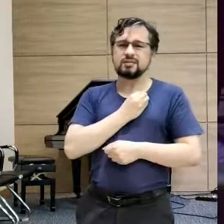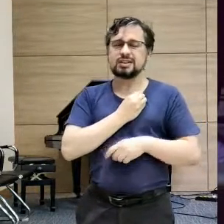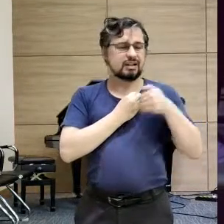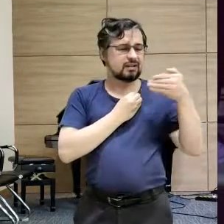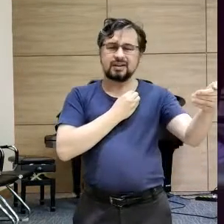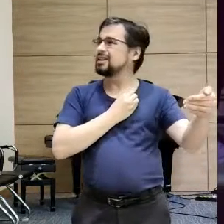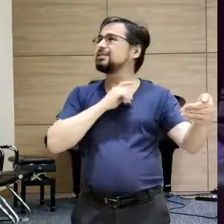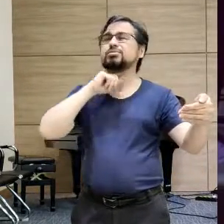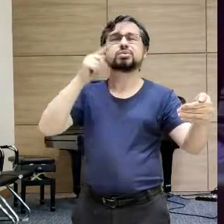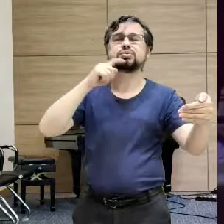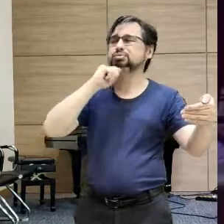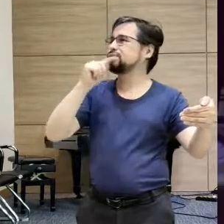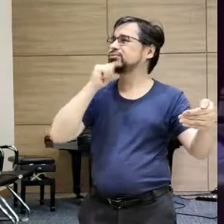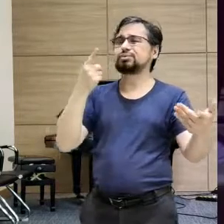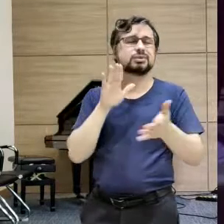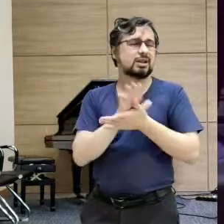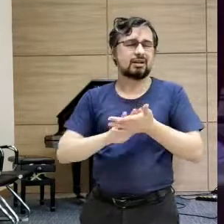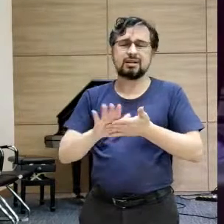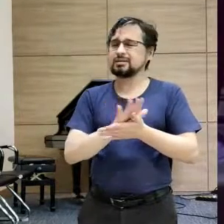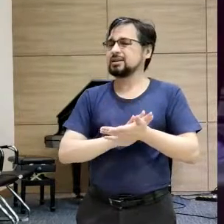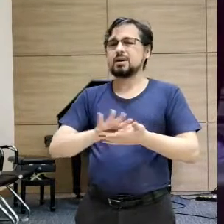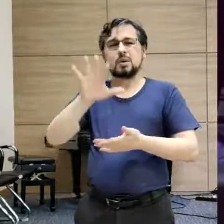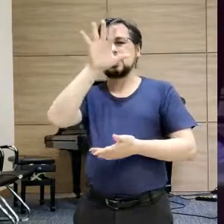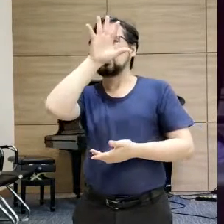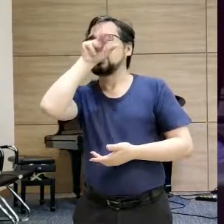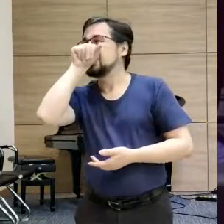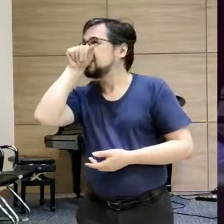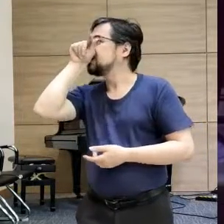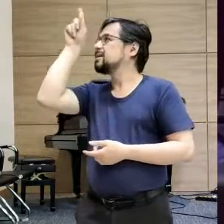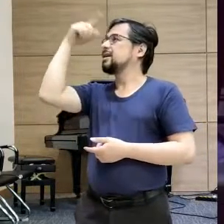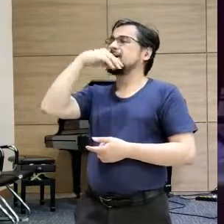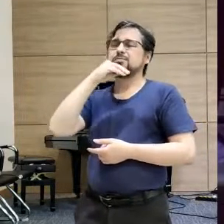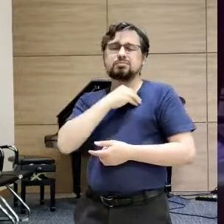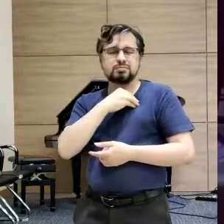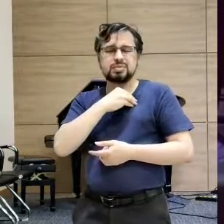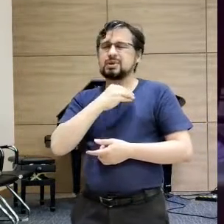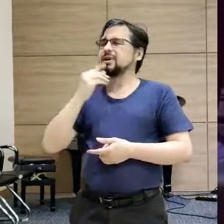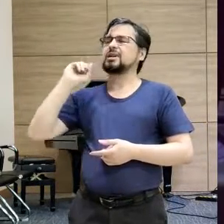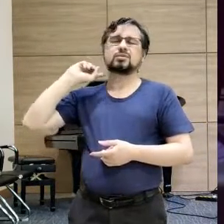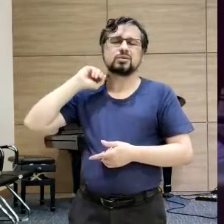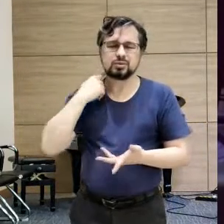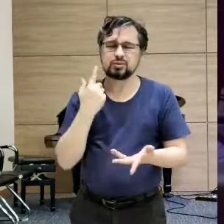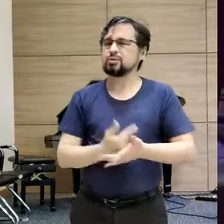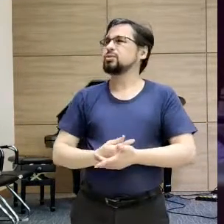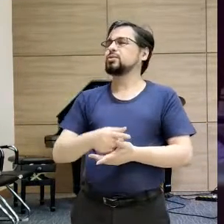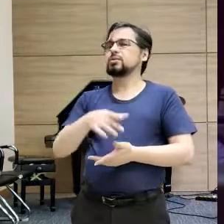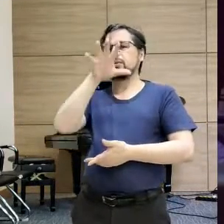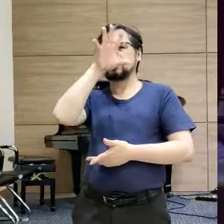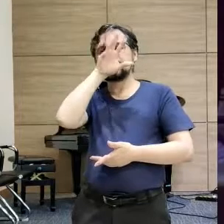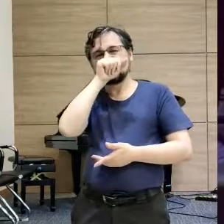para frente, o ar que eu respiro será conspurcado. O ar que eu respiro